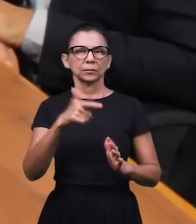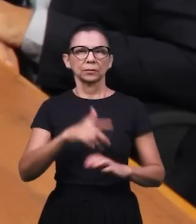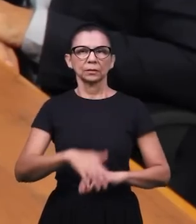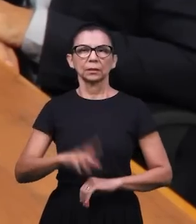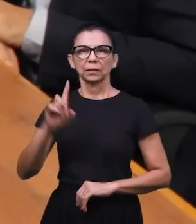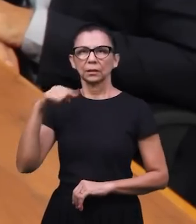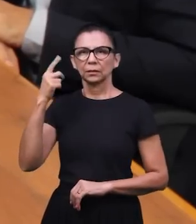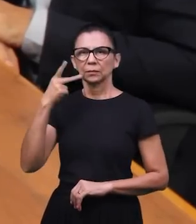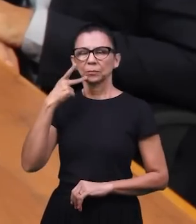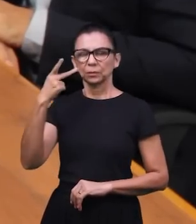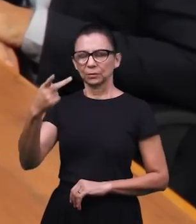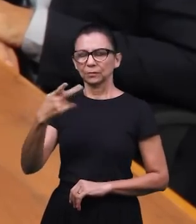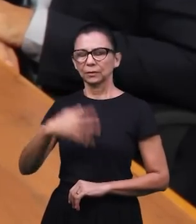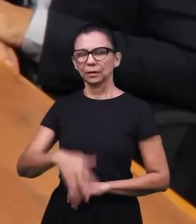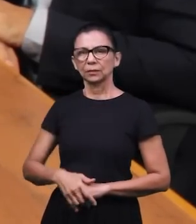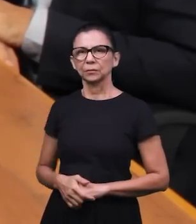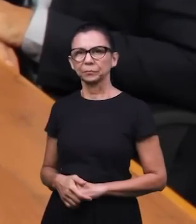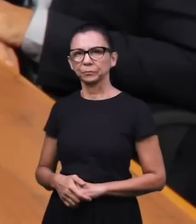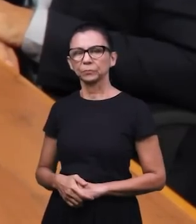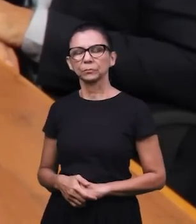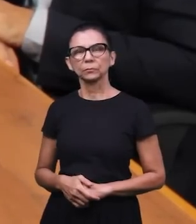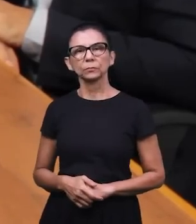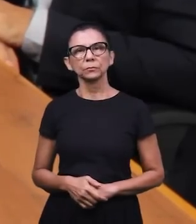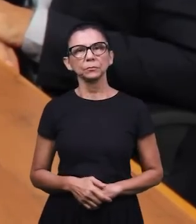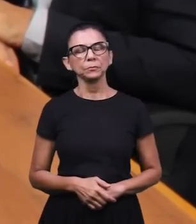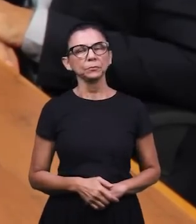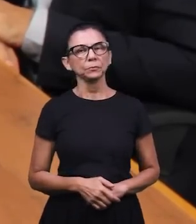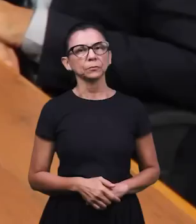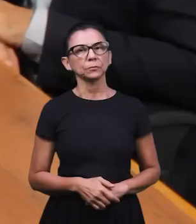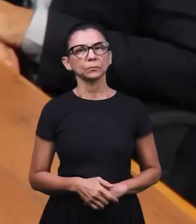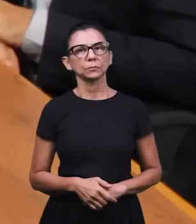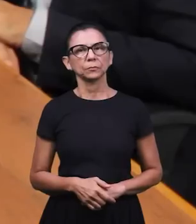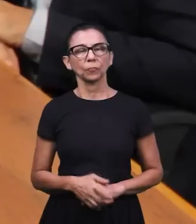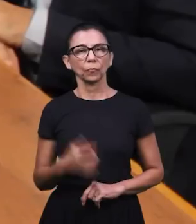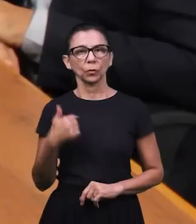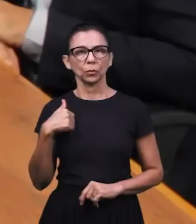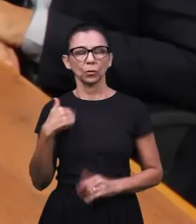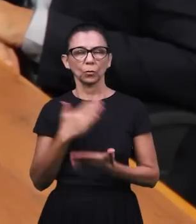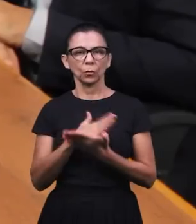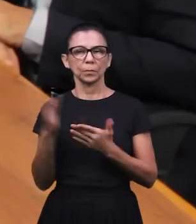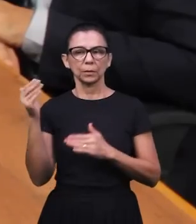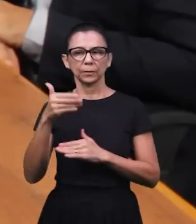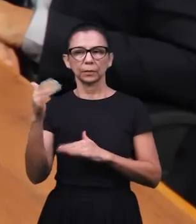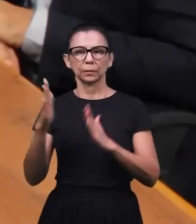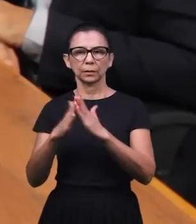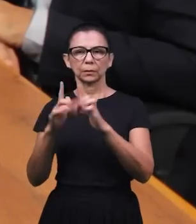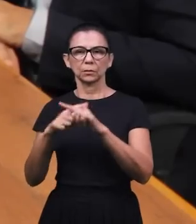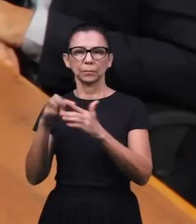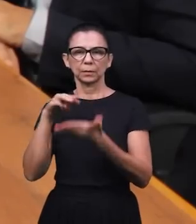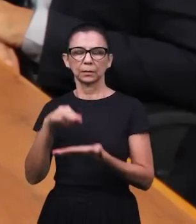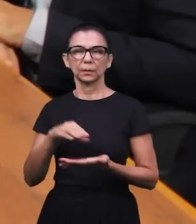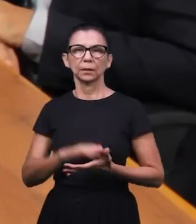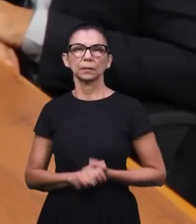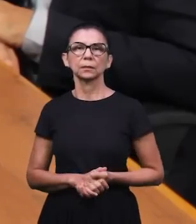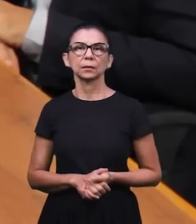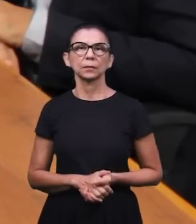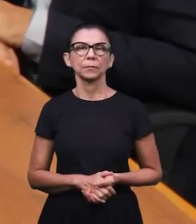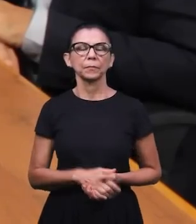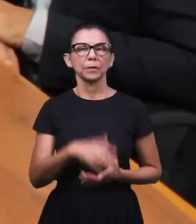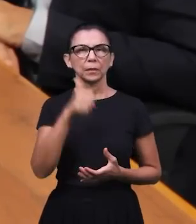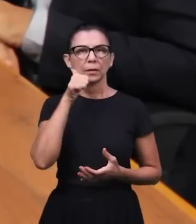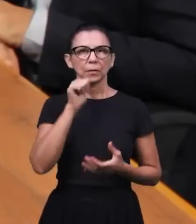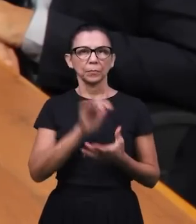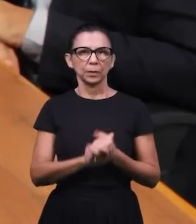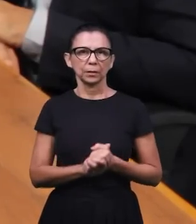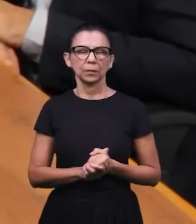se depois pode fazer edição, mas olha só. Eu me lembro quando eu vim para a igreja de Maranata, a minha esposa era da Maranata, eu não